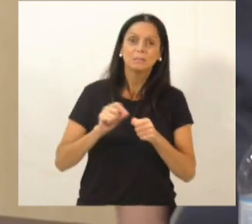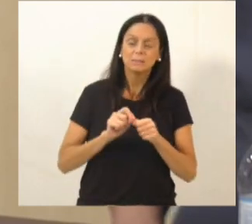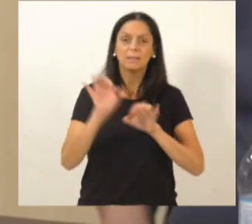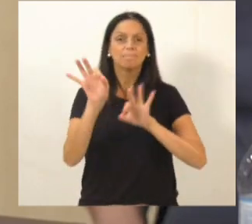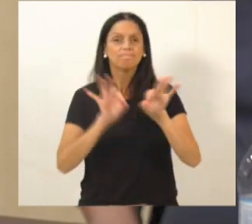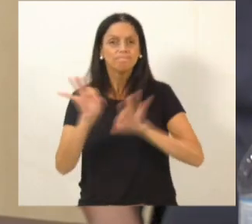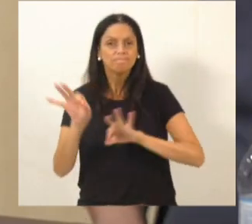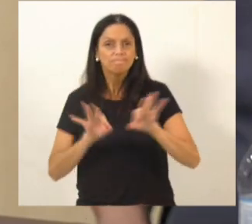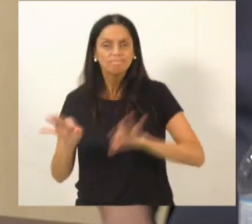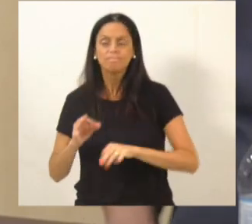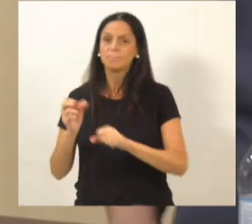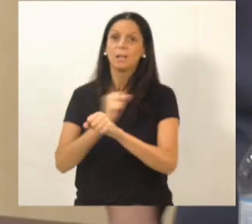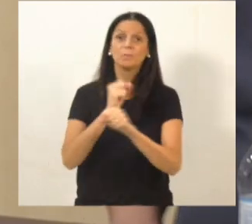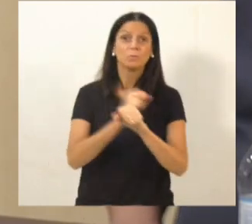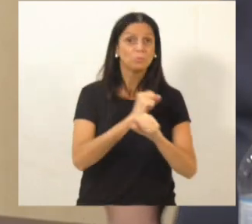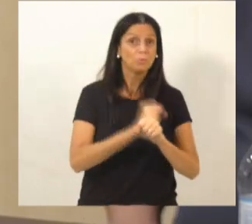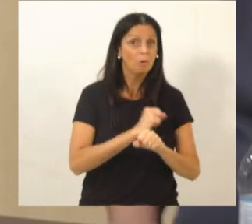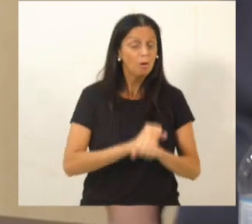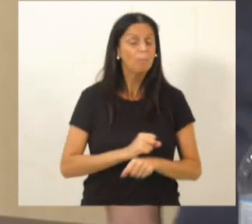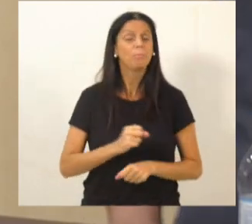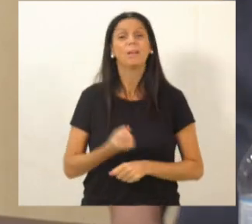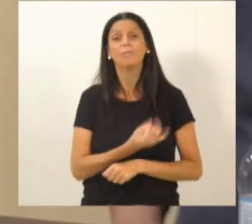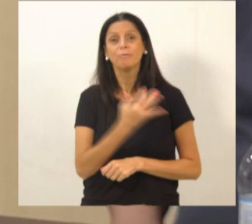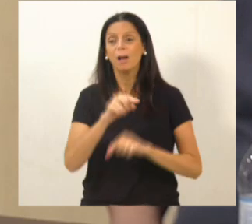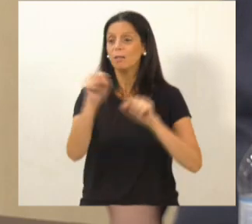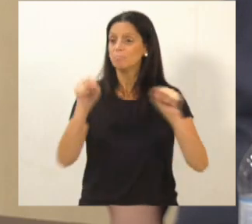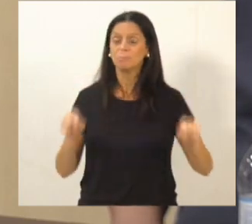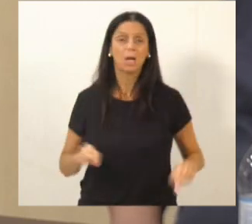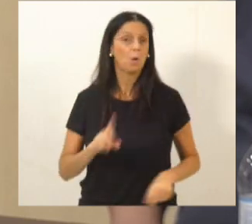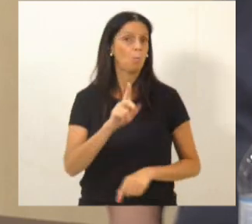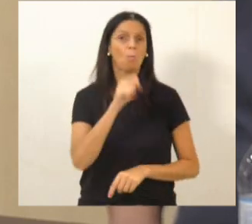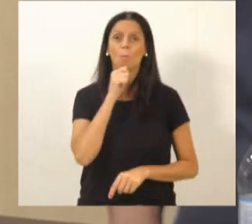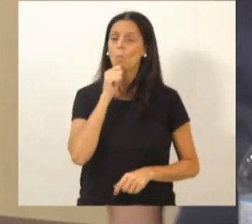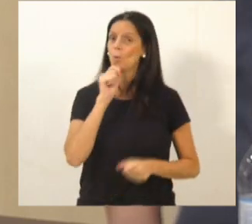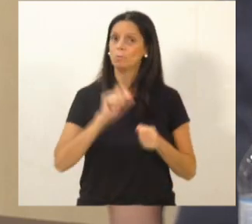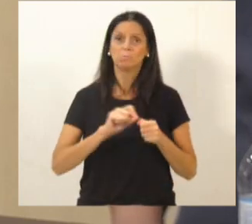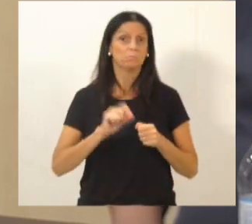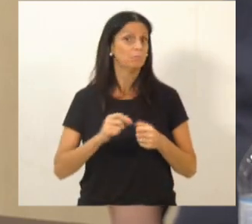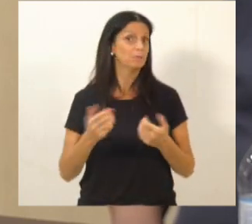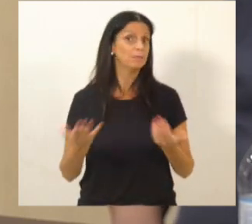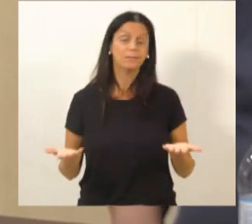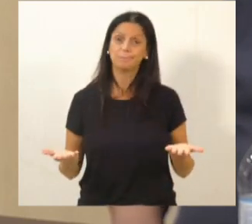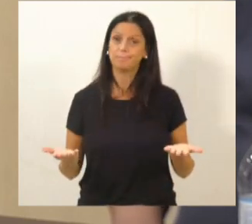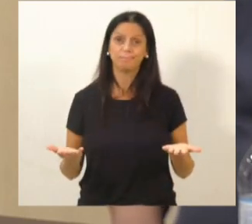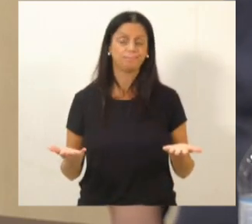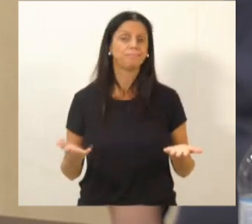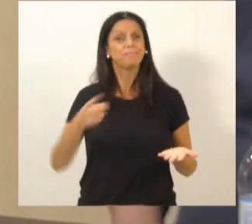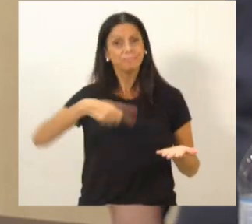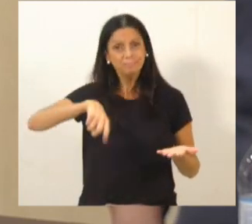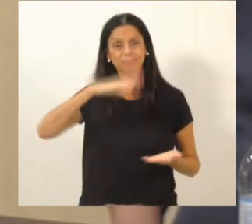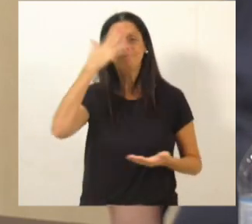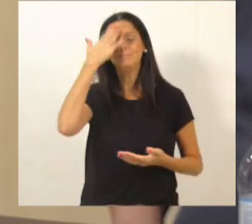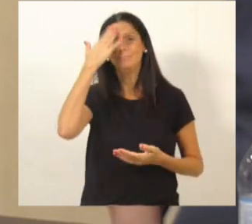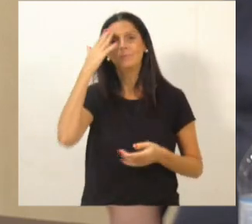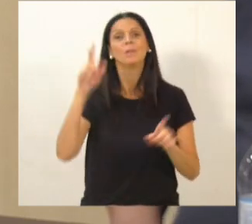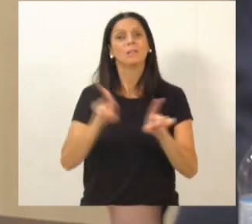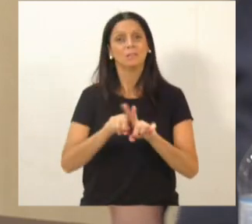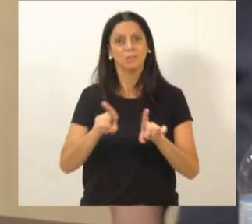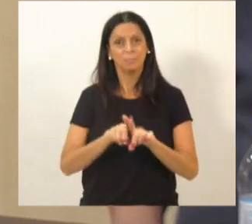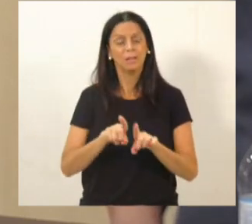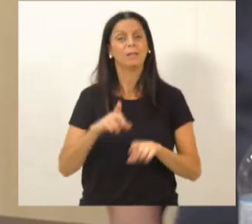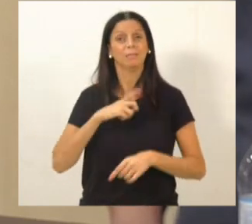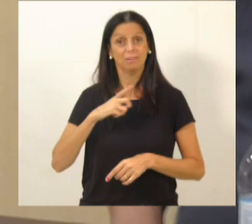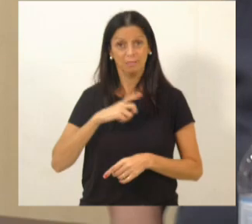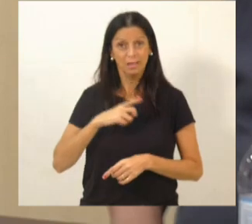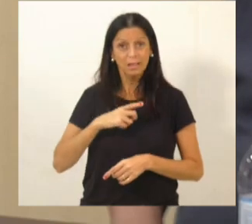devidas obras. Isso também em muitos lugares não está acontecendo. Eu falei do Dona Edith, que está lá, né, e tu bem deve saber dessa situação, passaram os canos lá na época e até